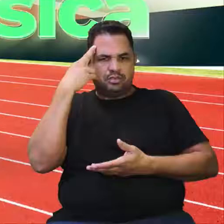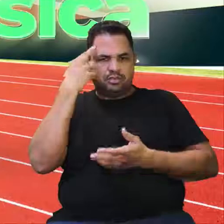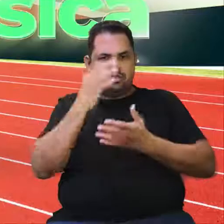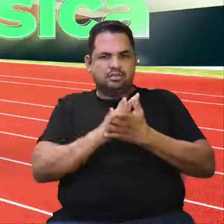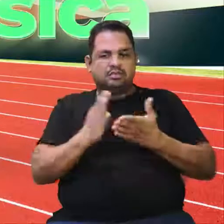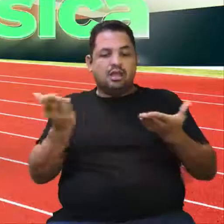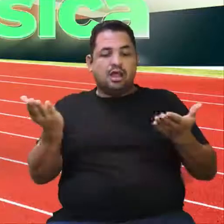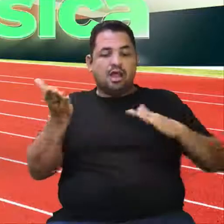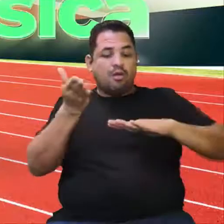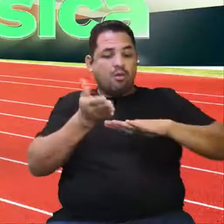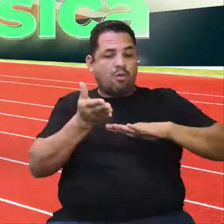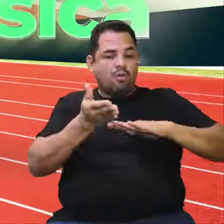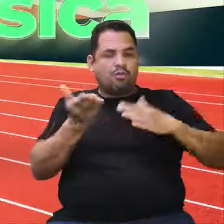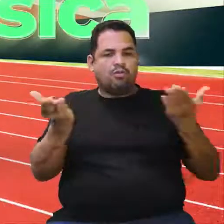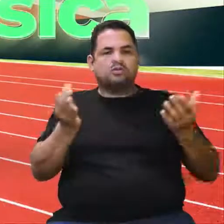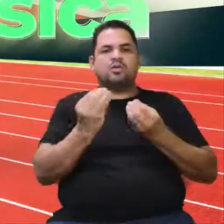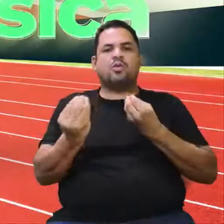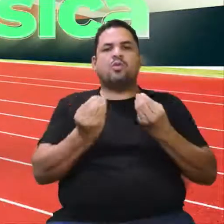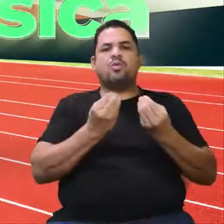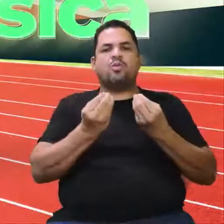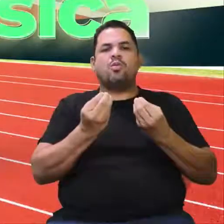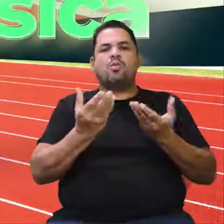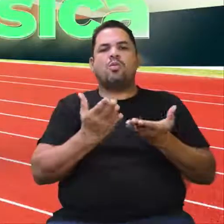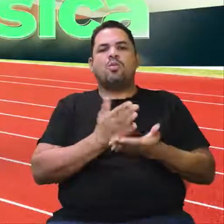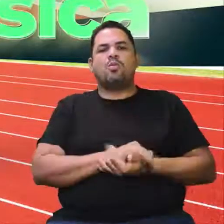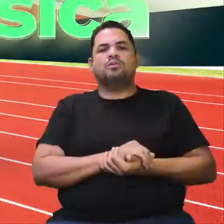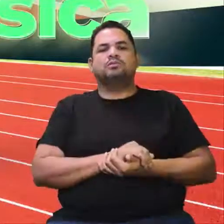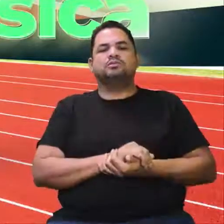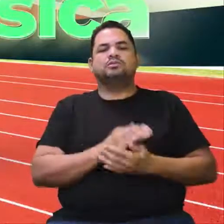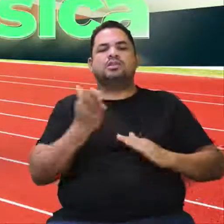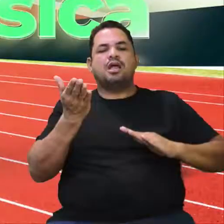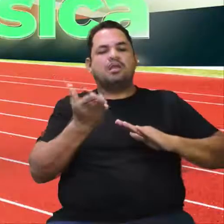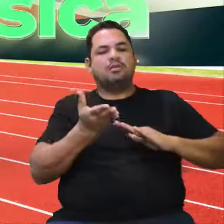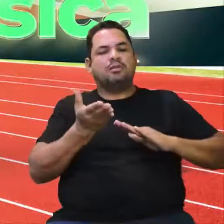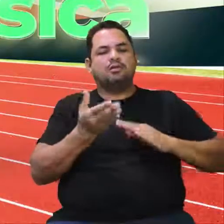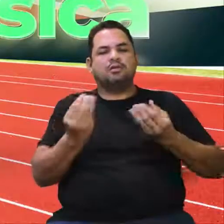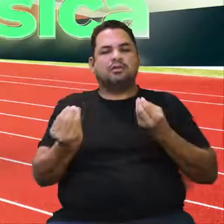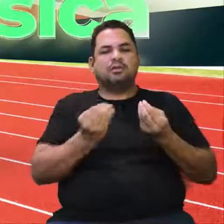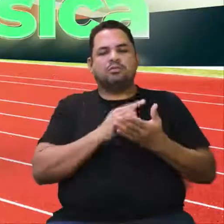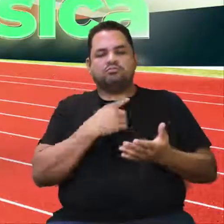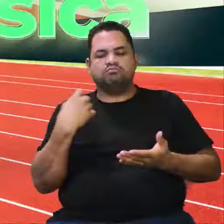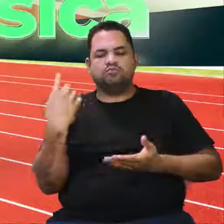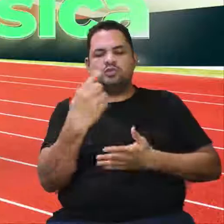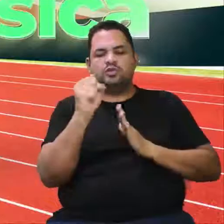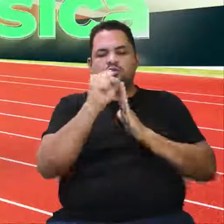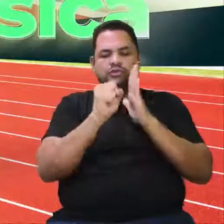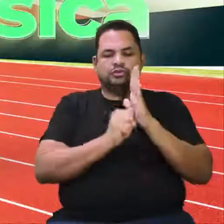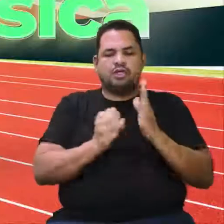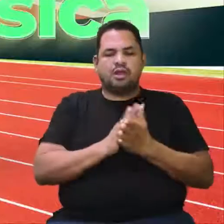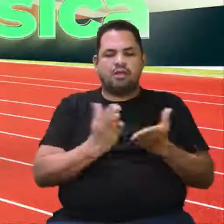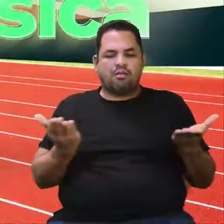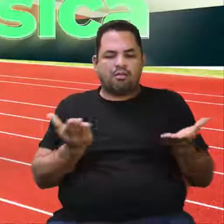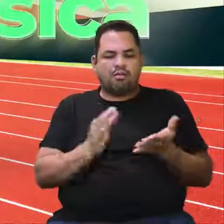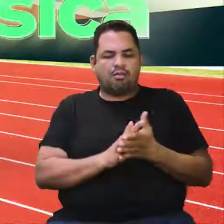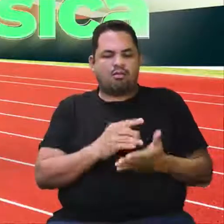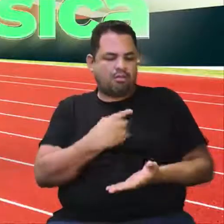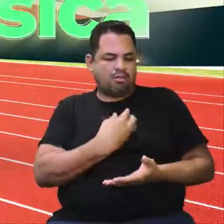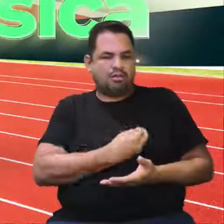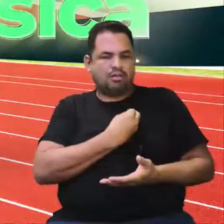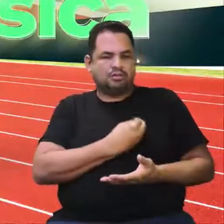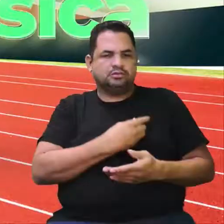a contemporaneidade. Como que está posto na atualidade agora, no nosso século, nesse momento da nossa